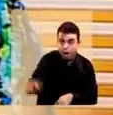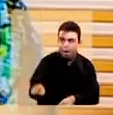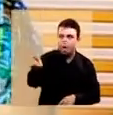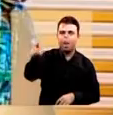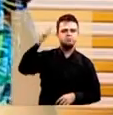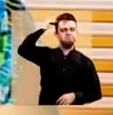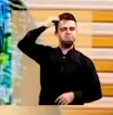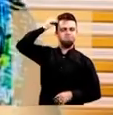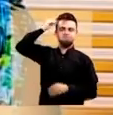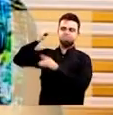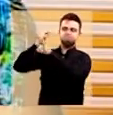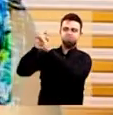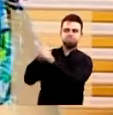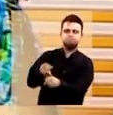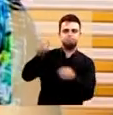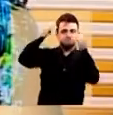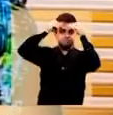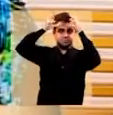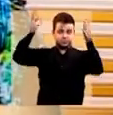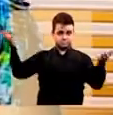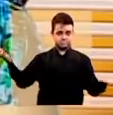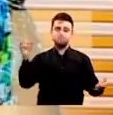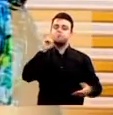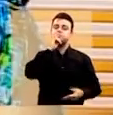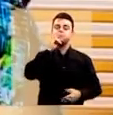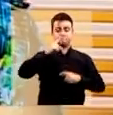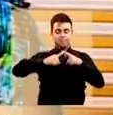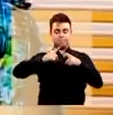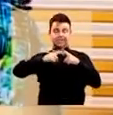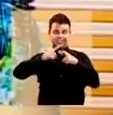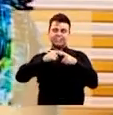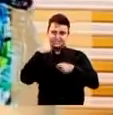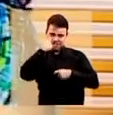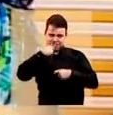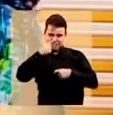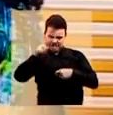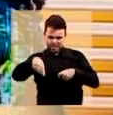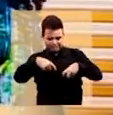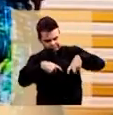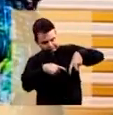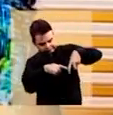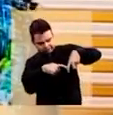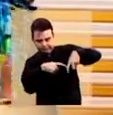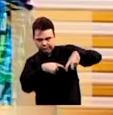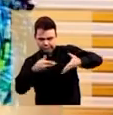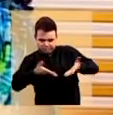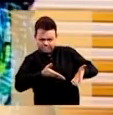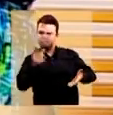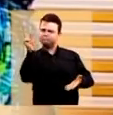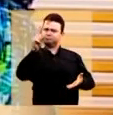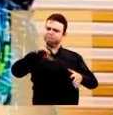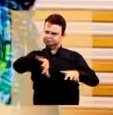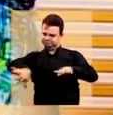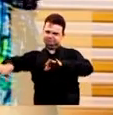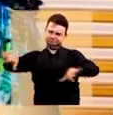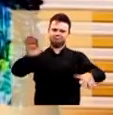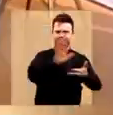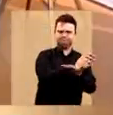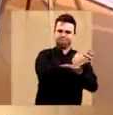pessoa que tem propriedade. Porque um dentista não cuida do joelho. Quem cuida do joelho é uma outra especialidade. Sim. A gente precisa respeitar